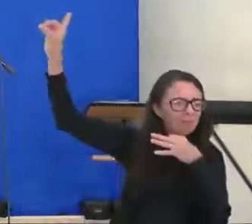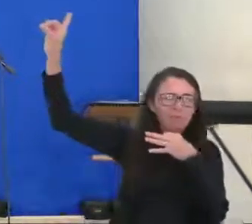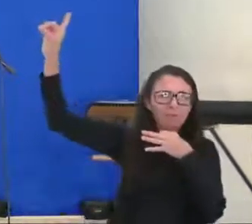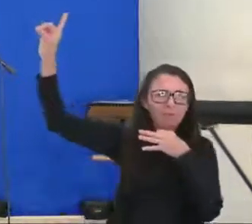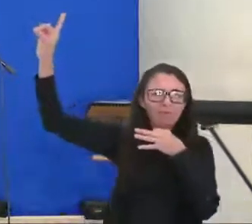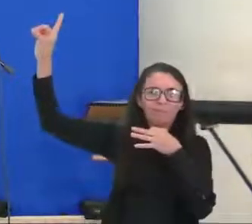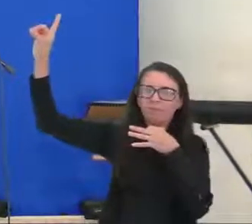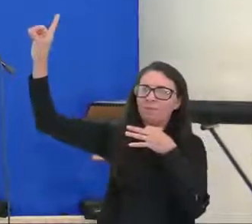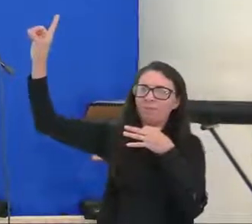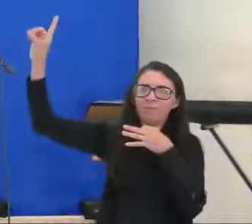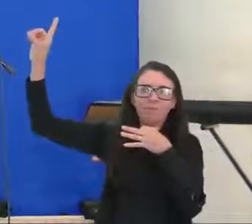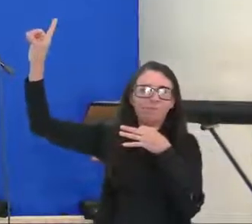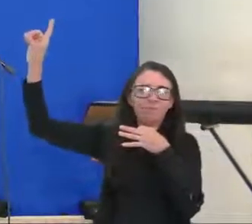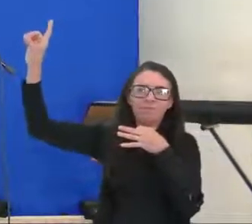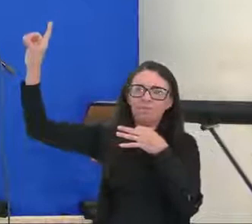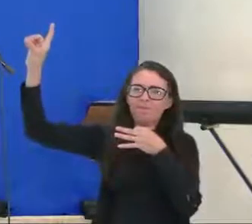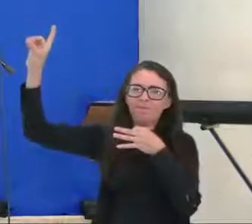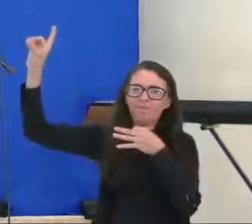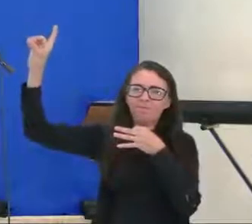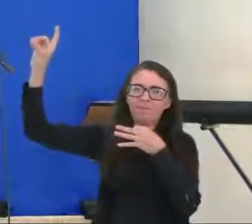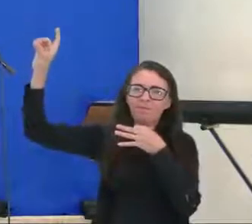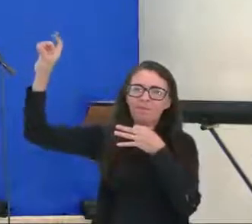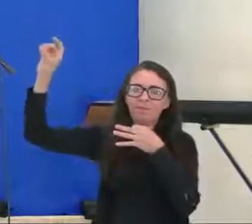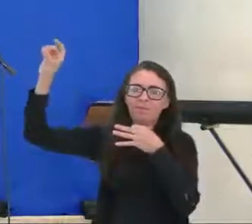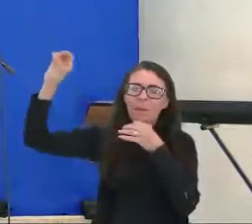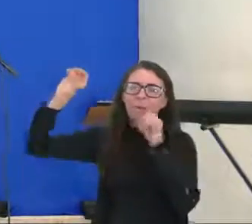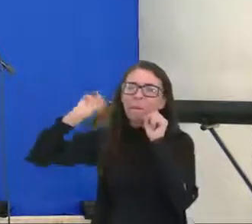Deus vai te exaltar. Ele. Nós não.